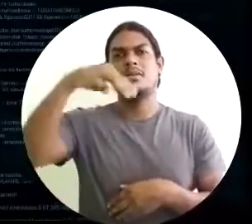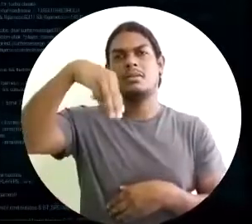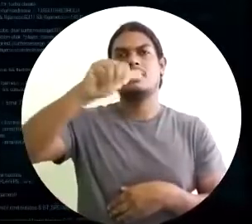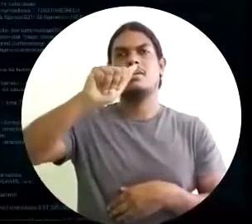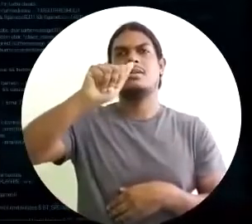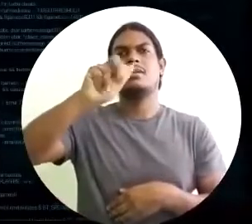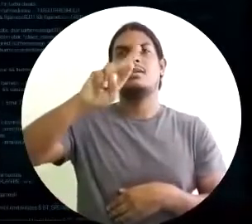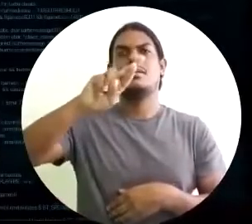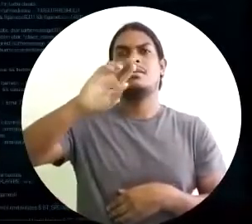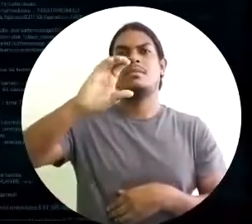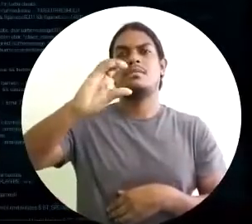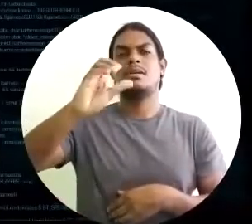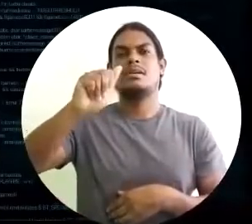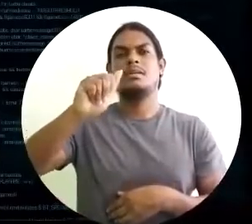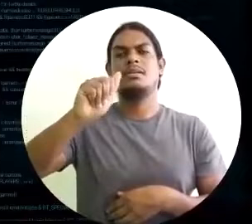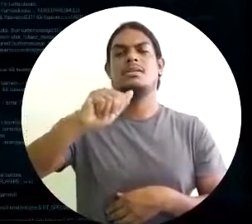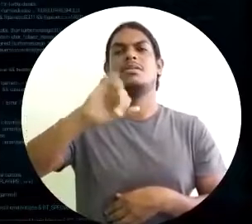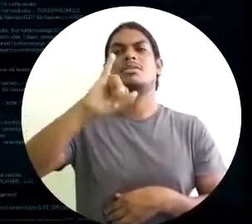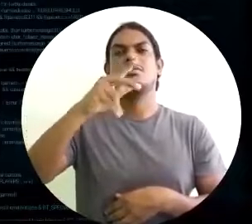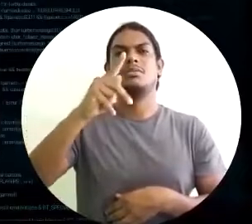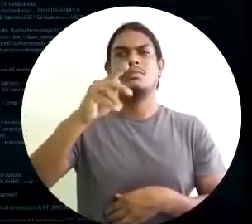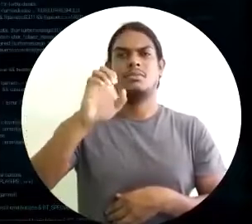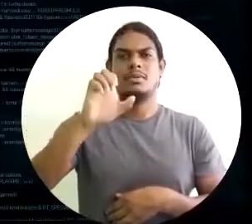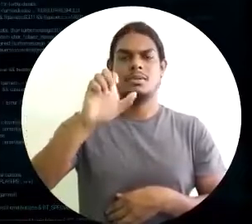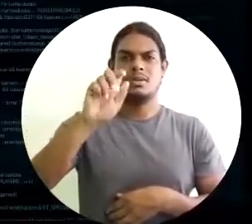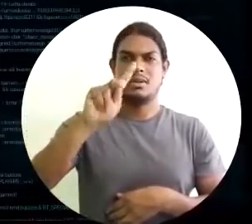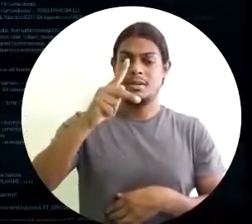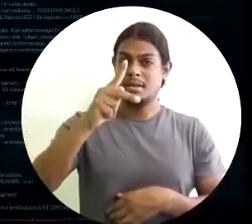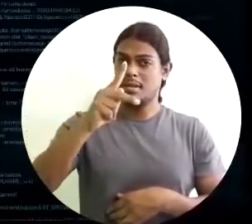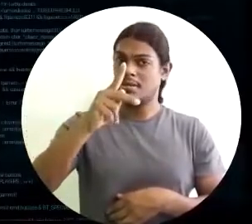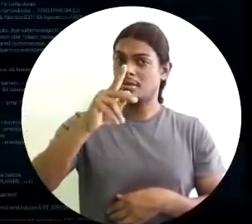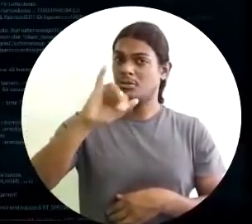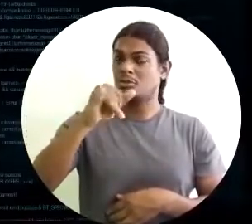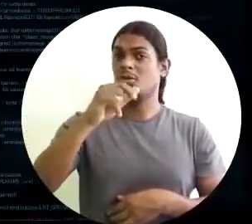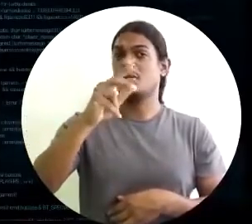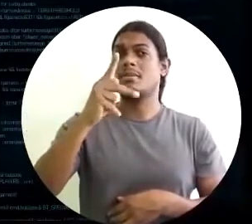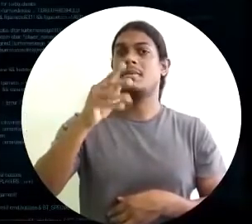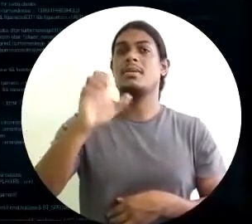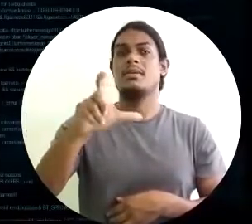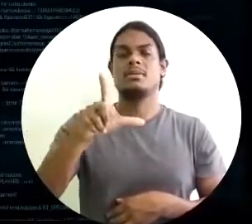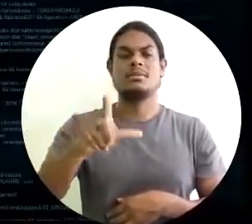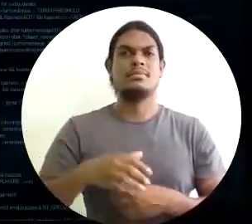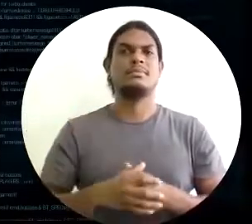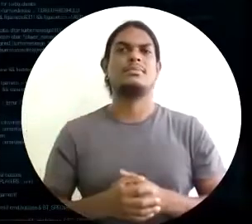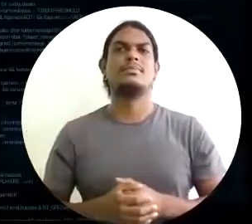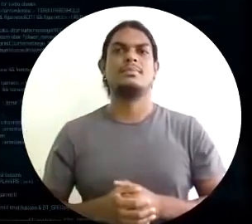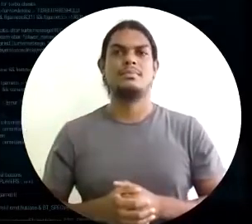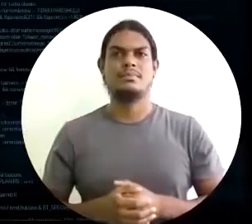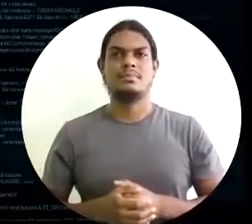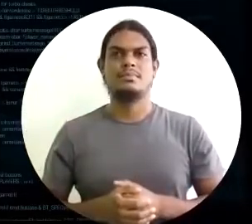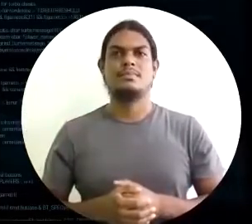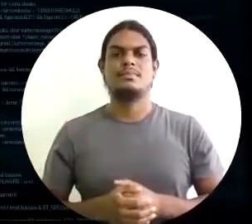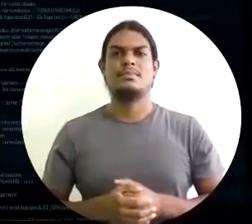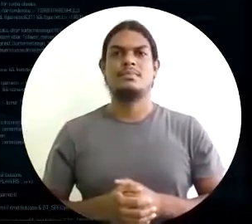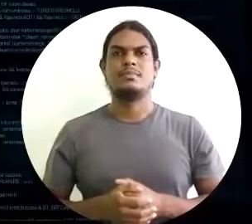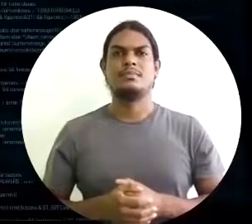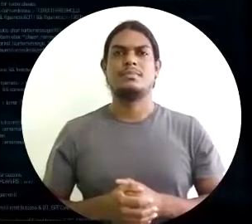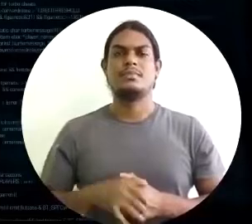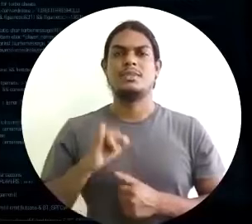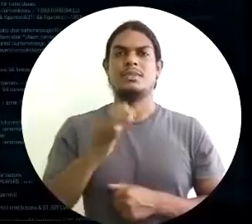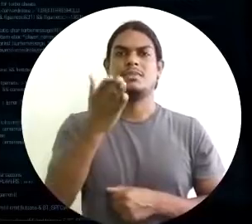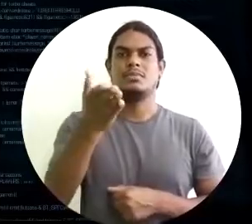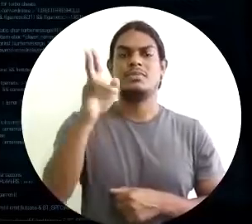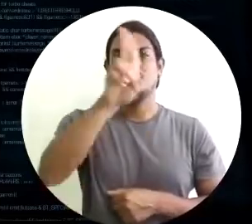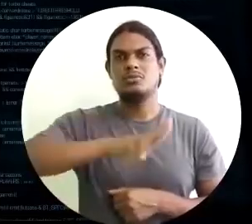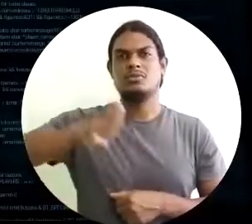imagens/marca.jpg. Então, é isso que a URL relativa é somente esse final. Se você